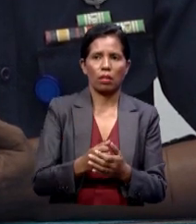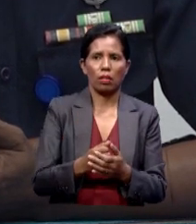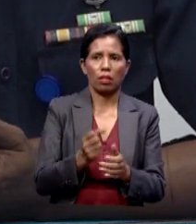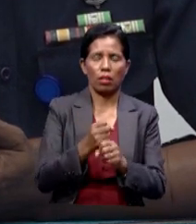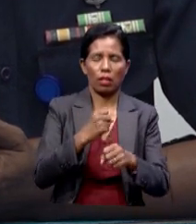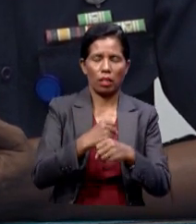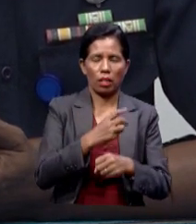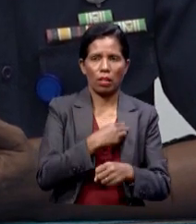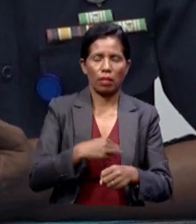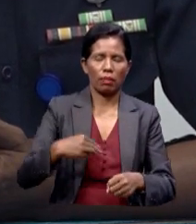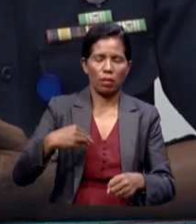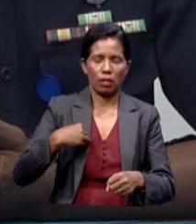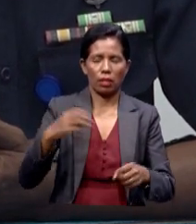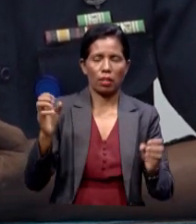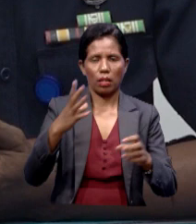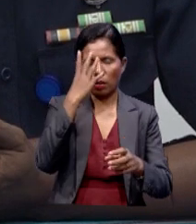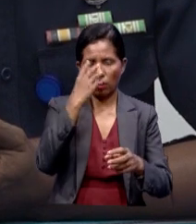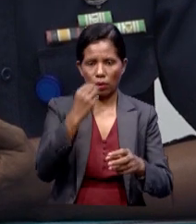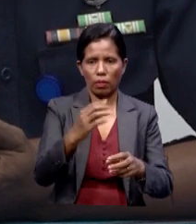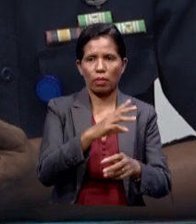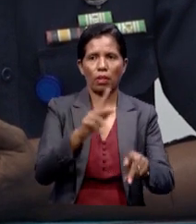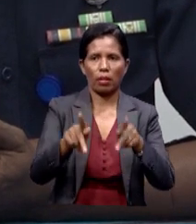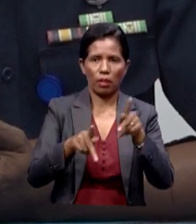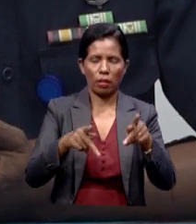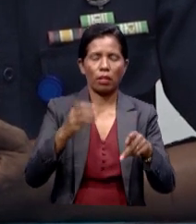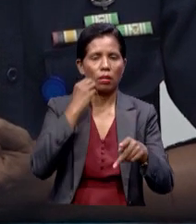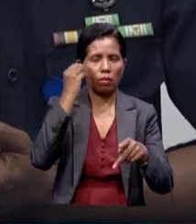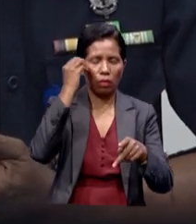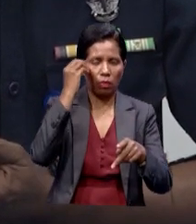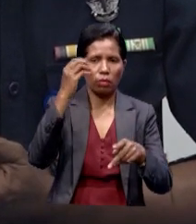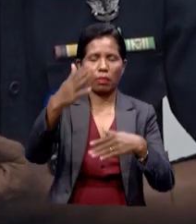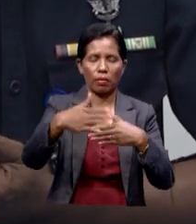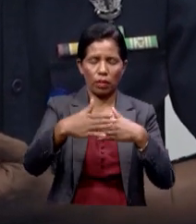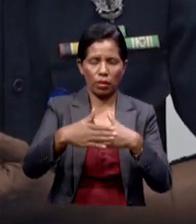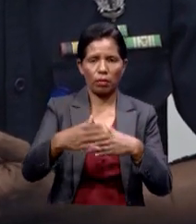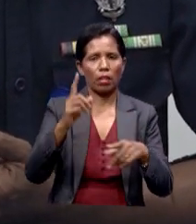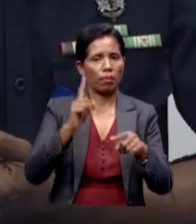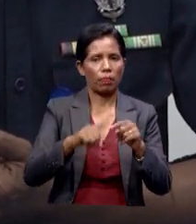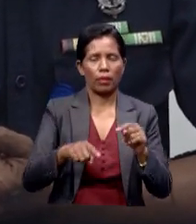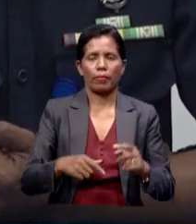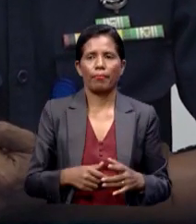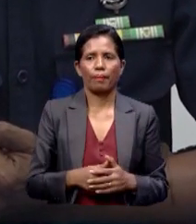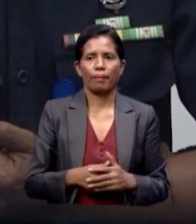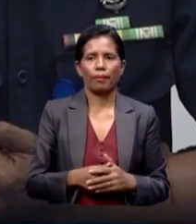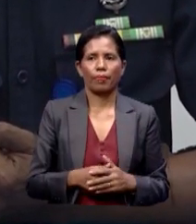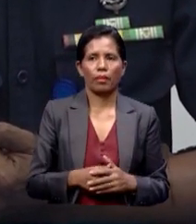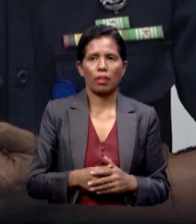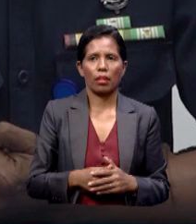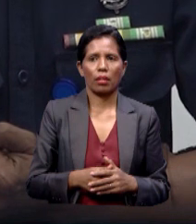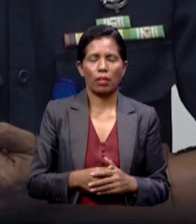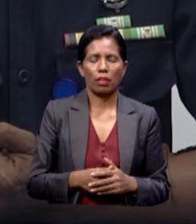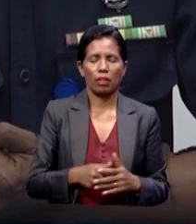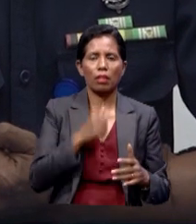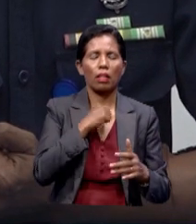sira toba la dia e descansa la dia no moscum das também no hela hier pa parte na ba e am por paróquia a telefone mai